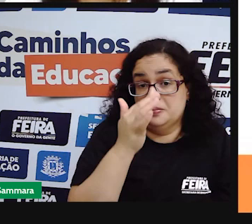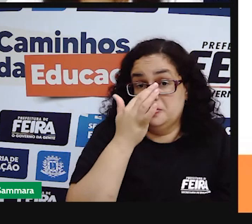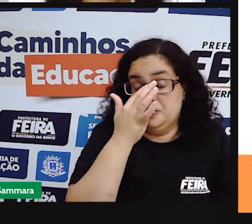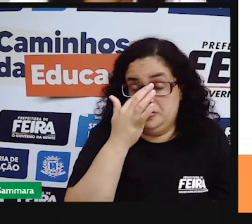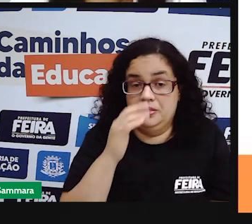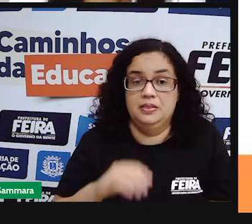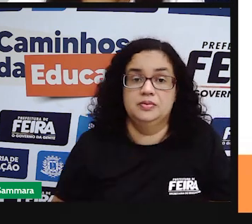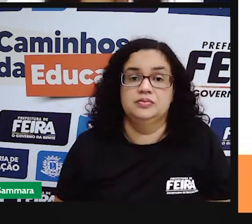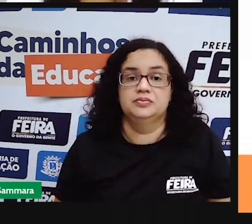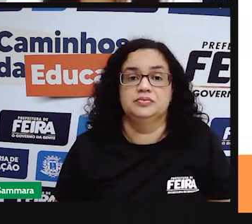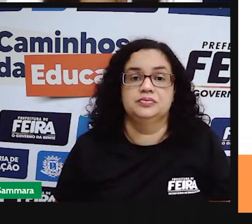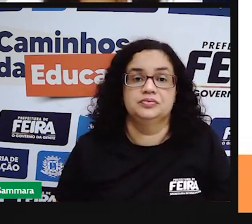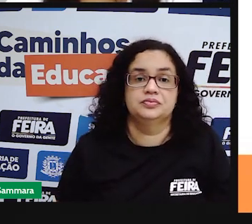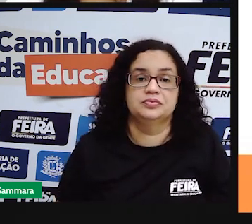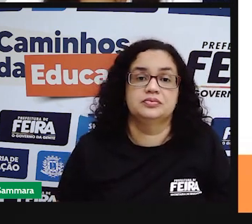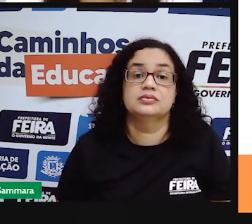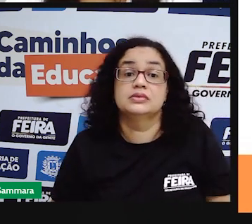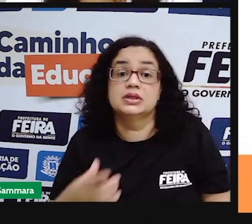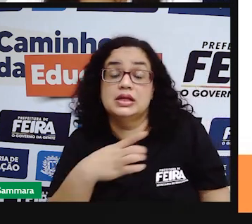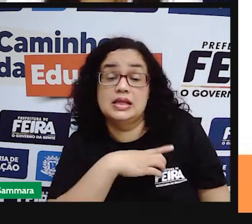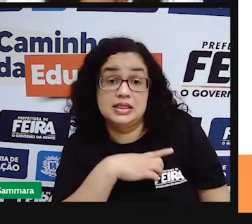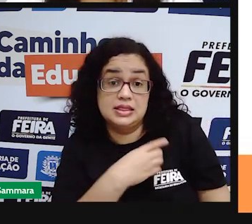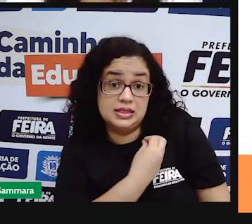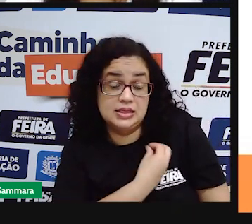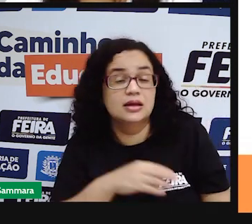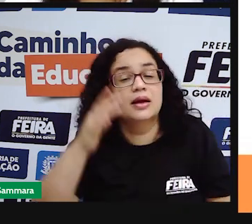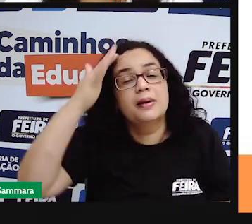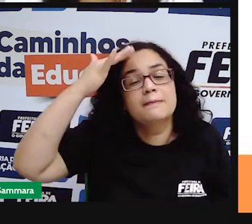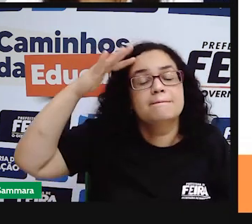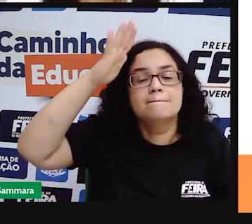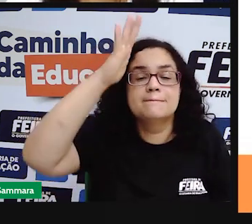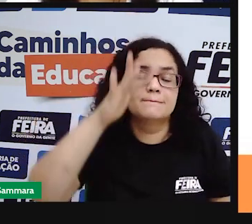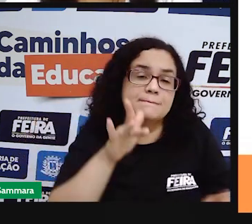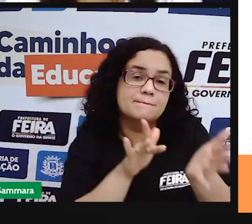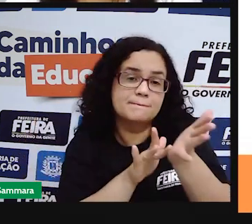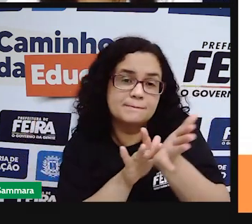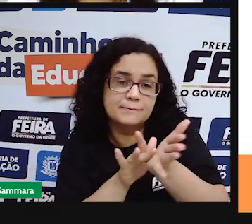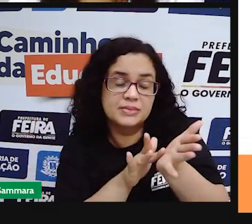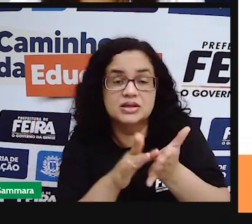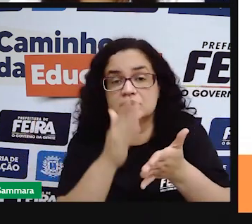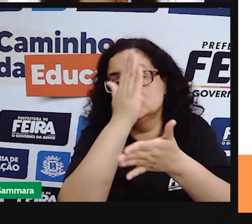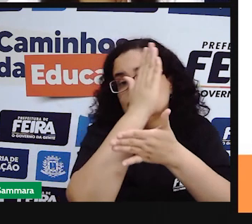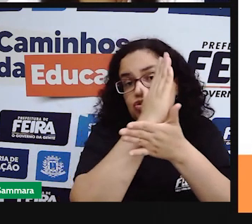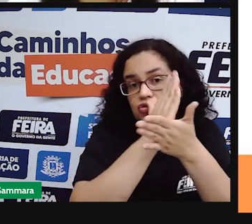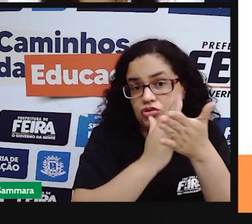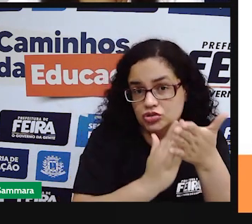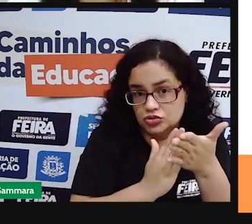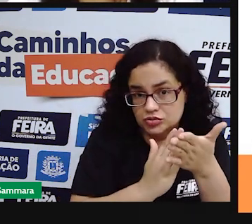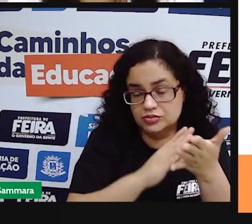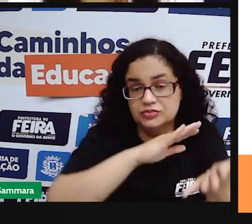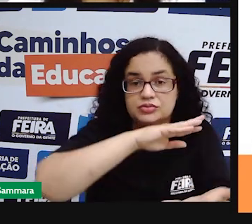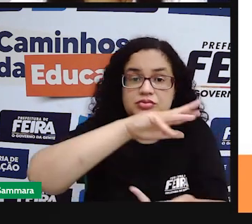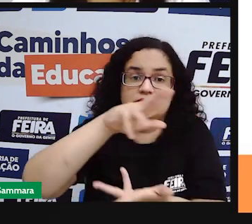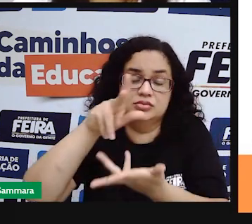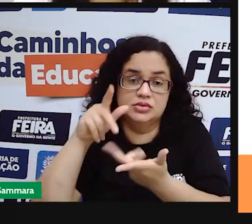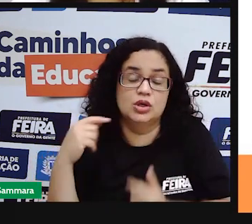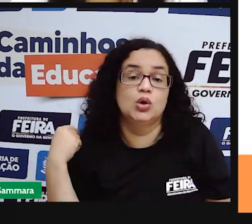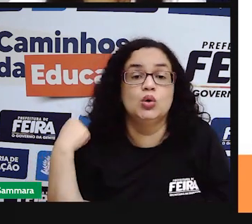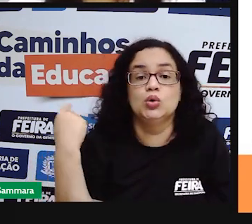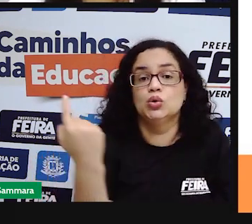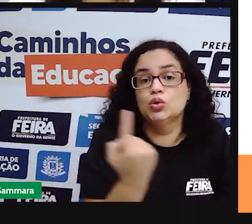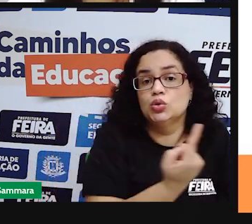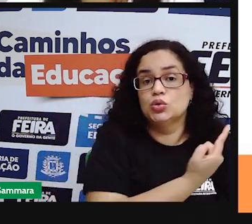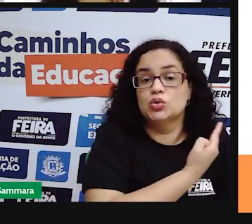essas linhas também, né? Que existem aí imaginárias, que existem dividindo o nosso planeta,